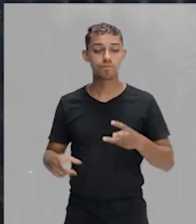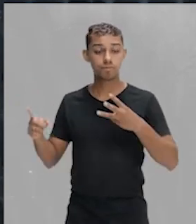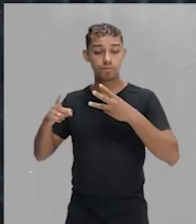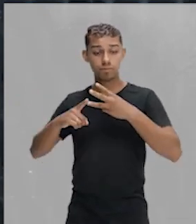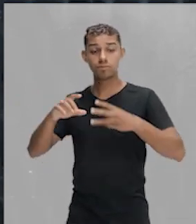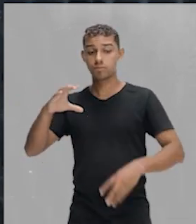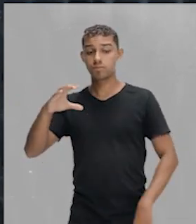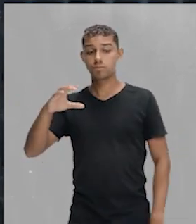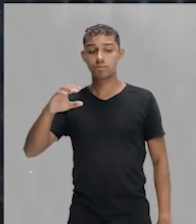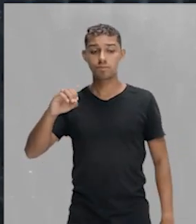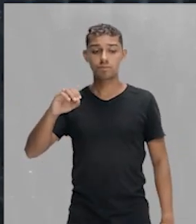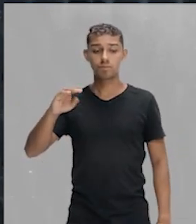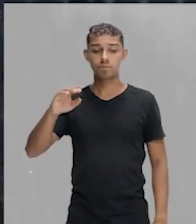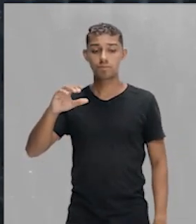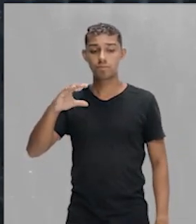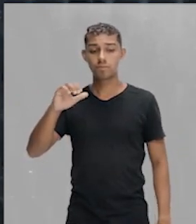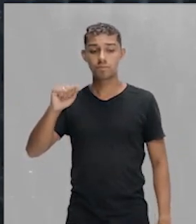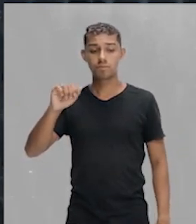Cabine de pedágio.